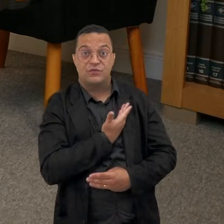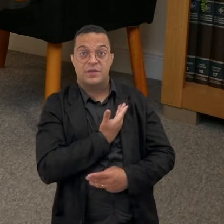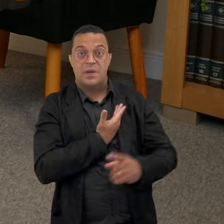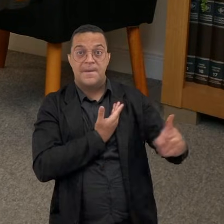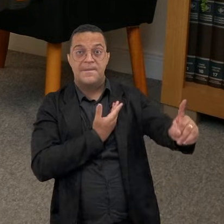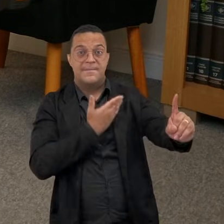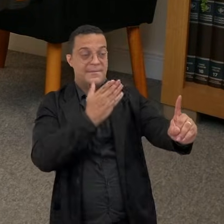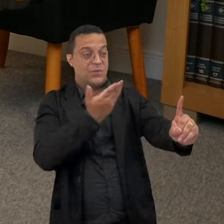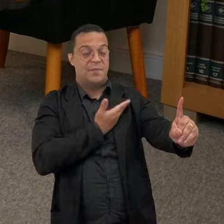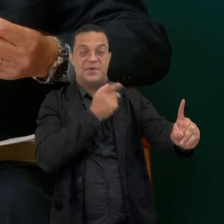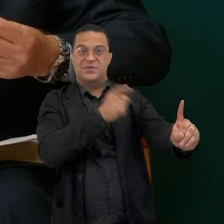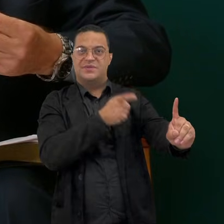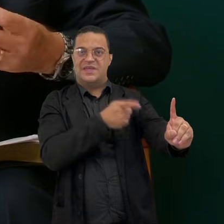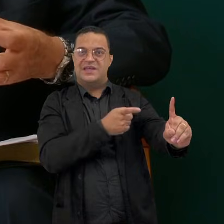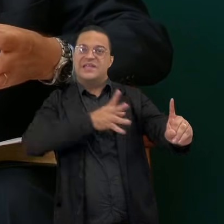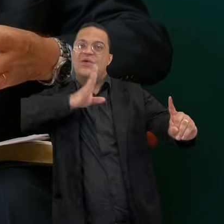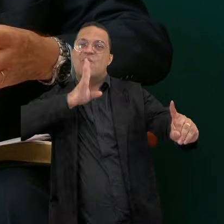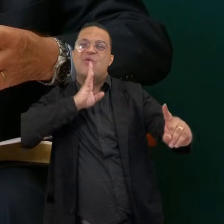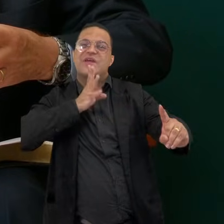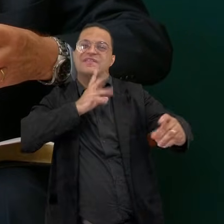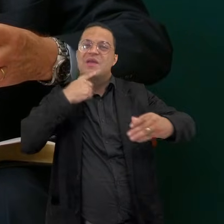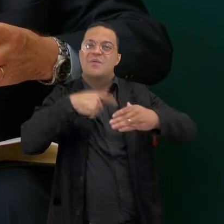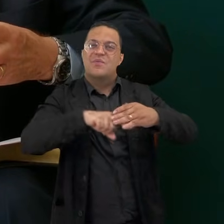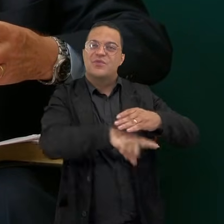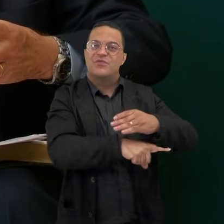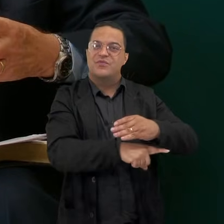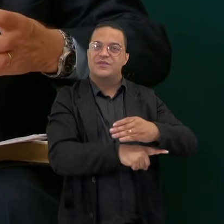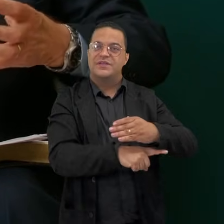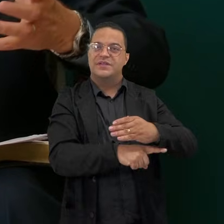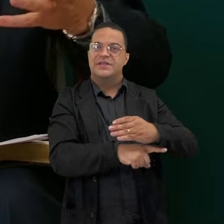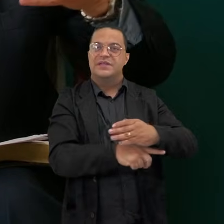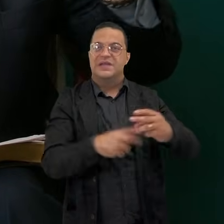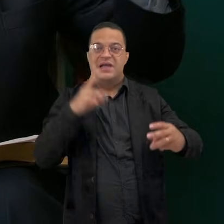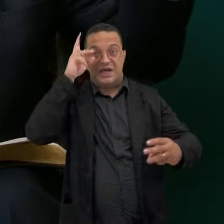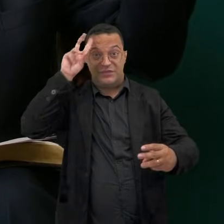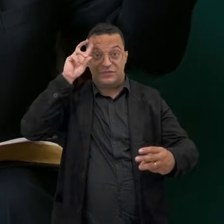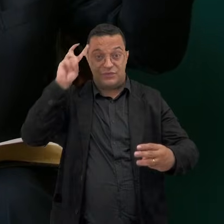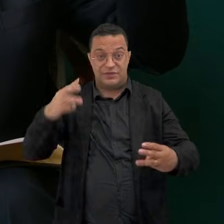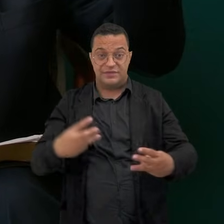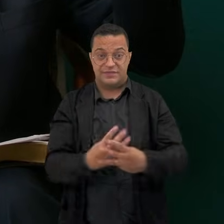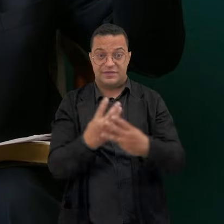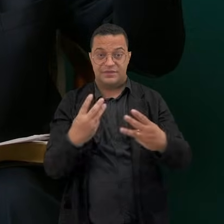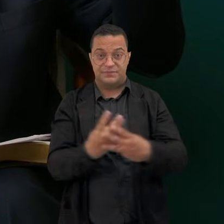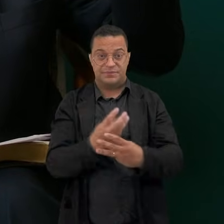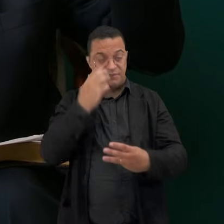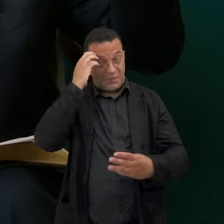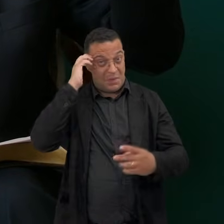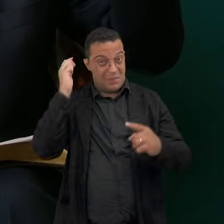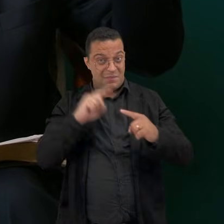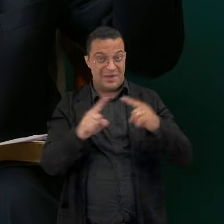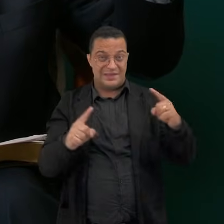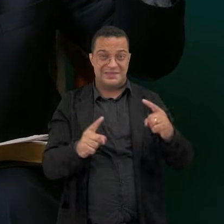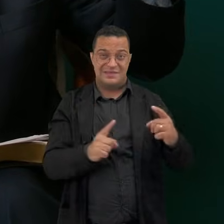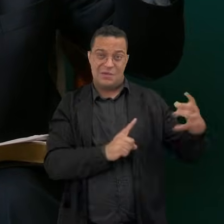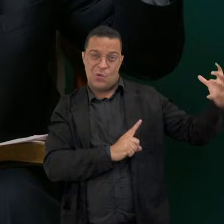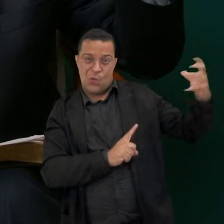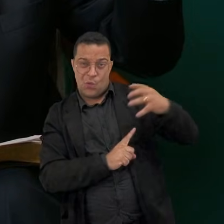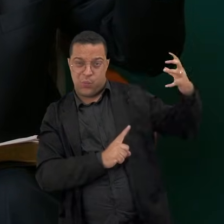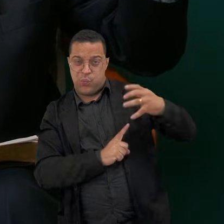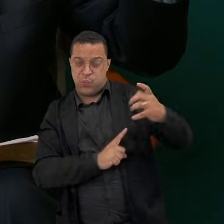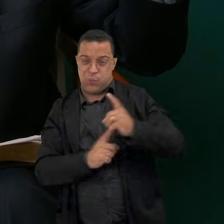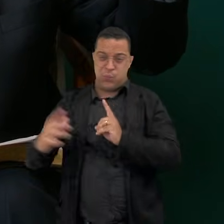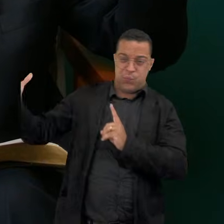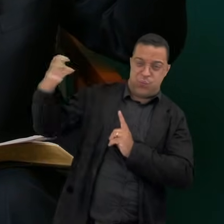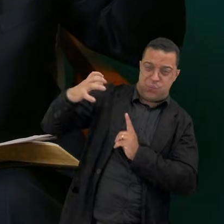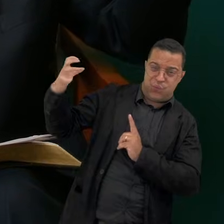terra. E ele entendeu isso, por mais que ele tenha sofrido muita pressão para